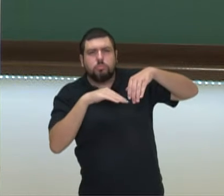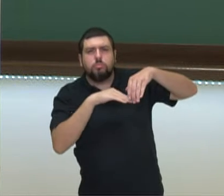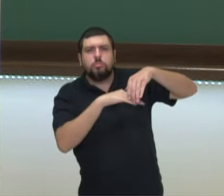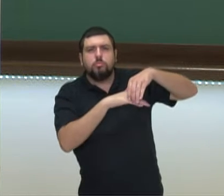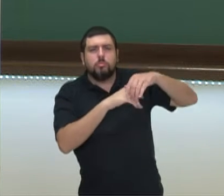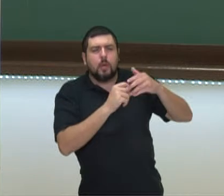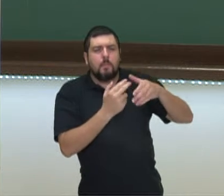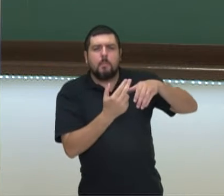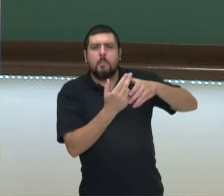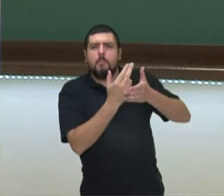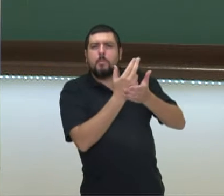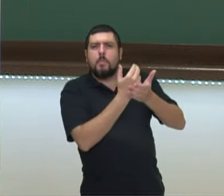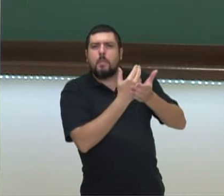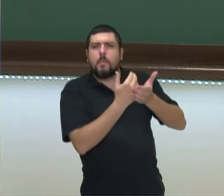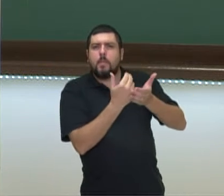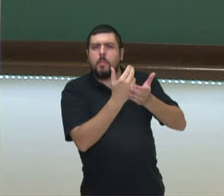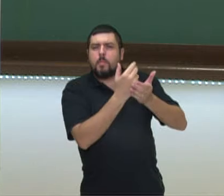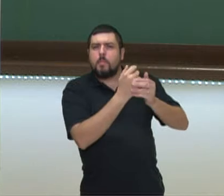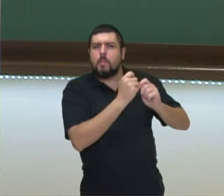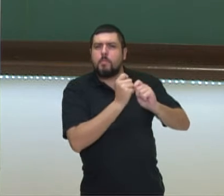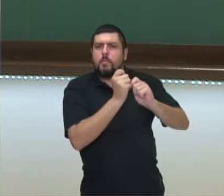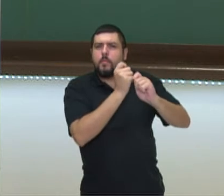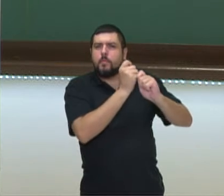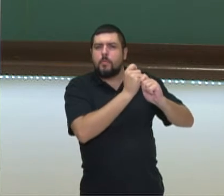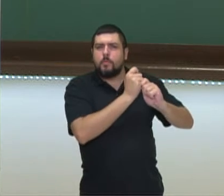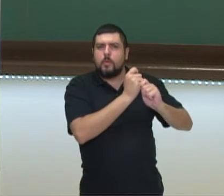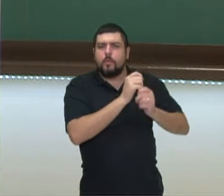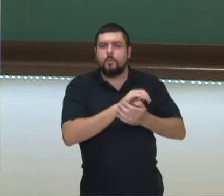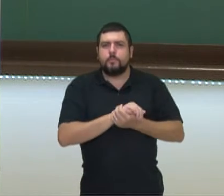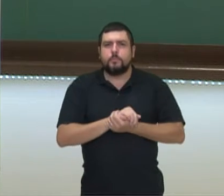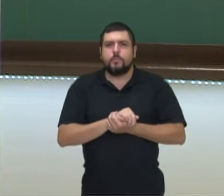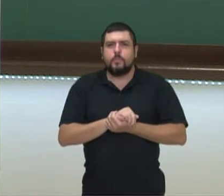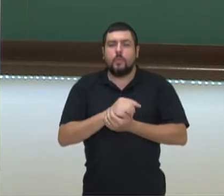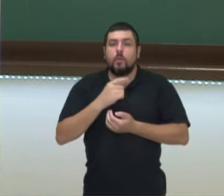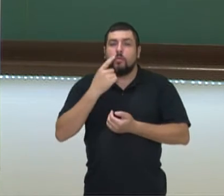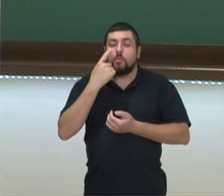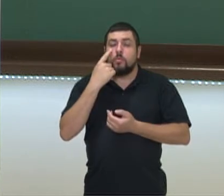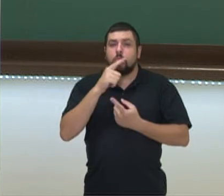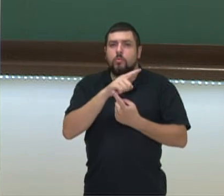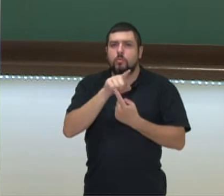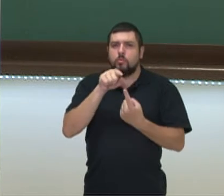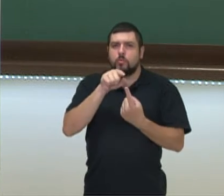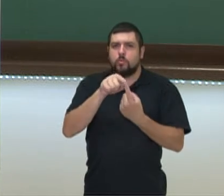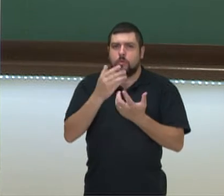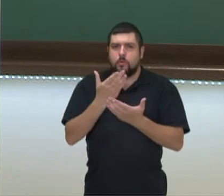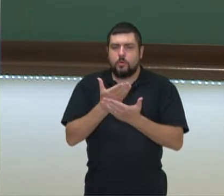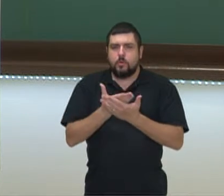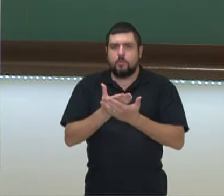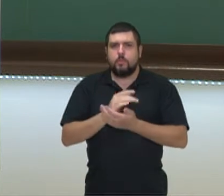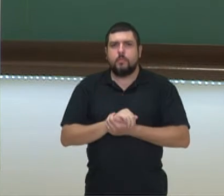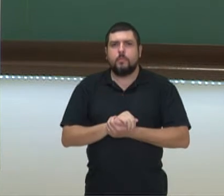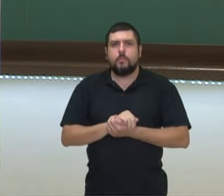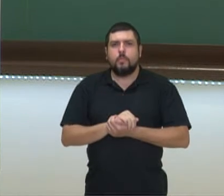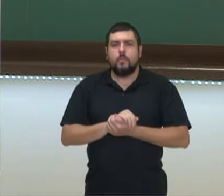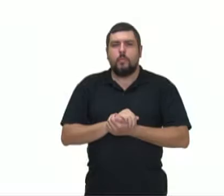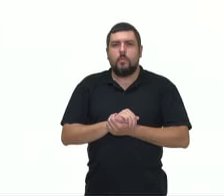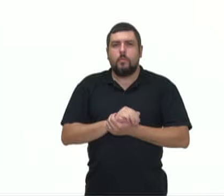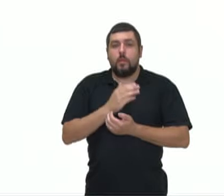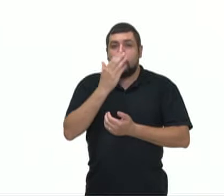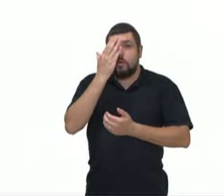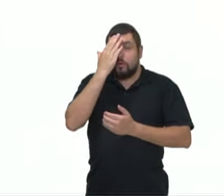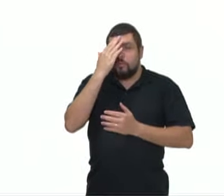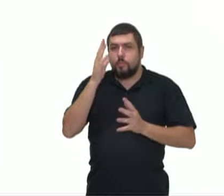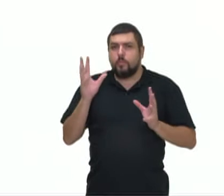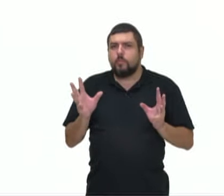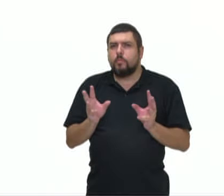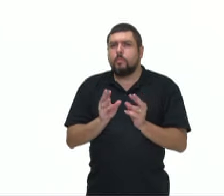arte na aula de hoje. Vamos dar aqui, ver os nossos objetivos, compreender a importância da arte